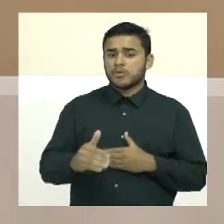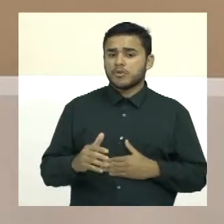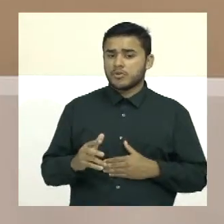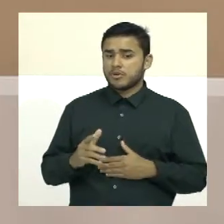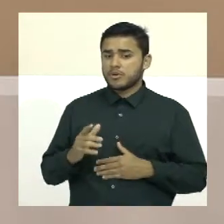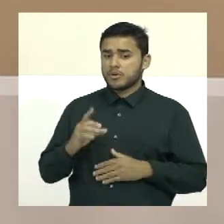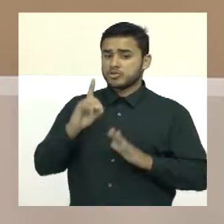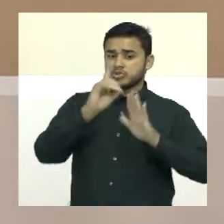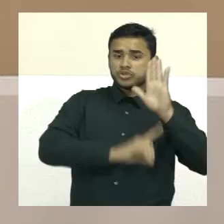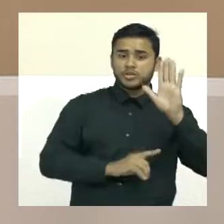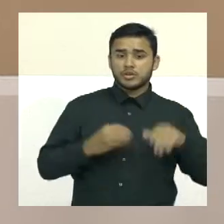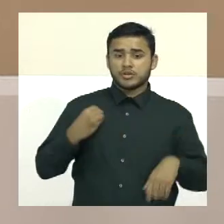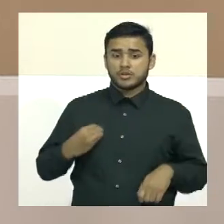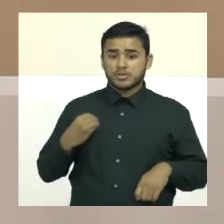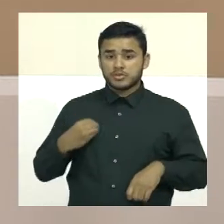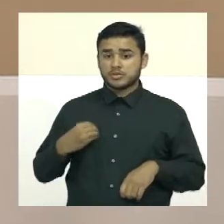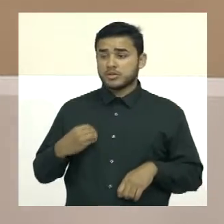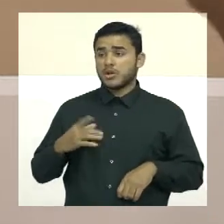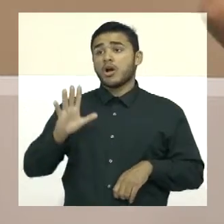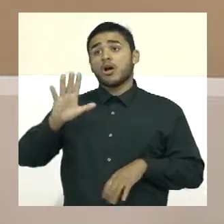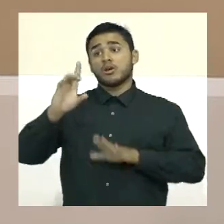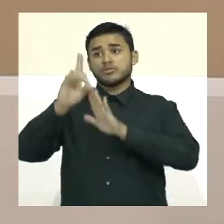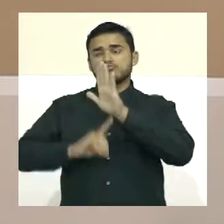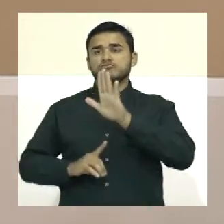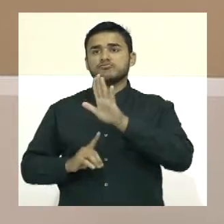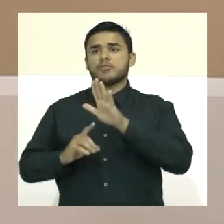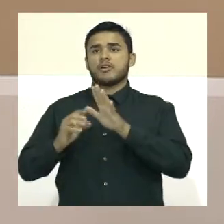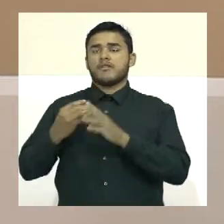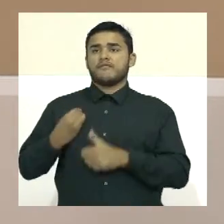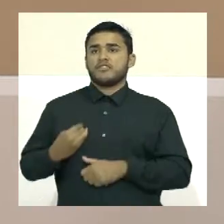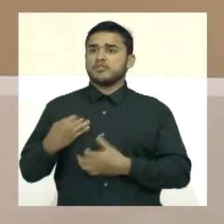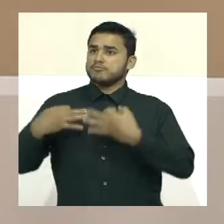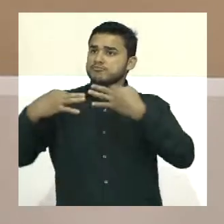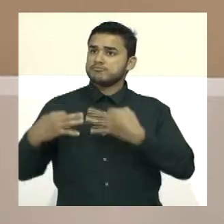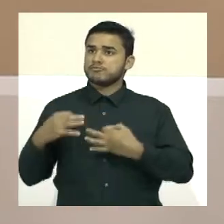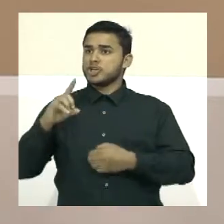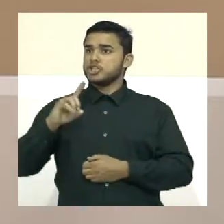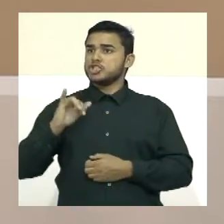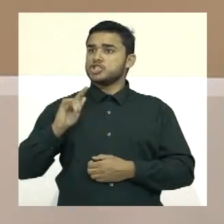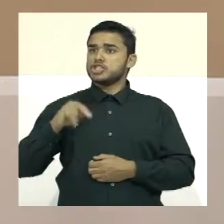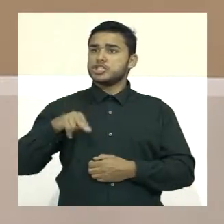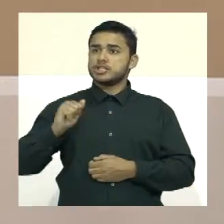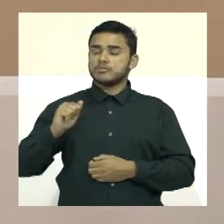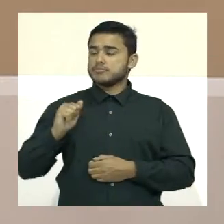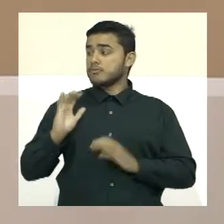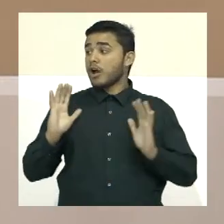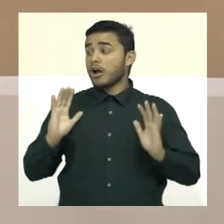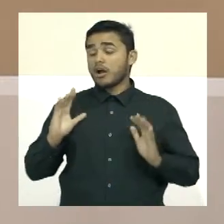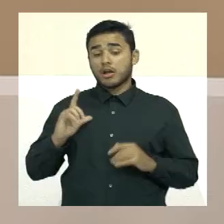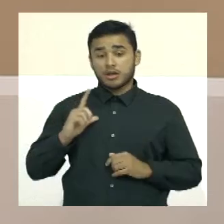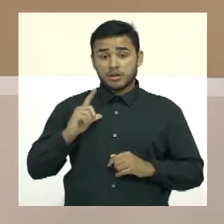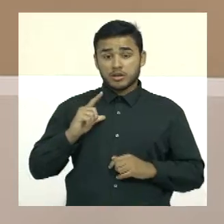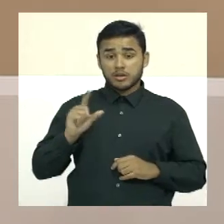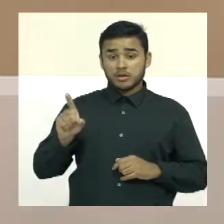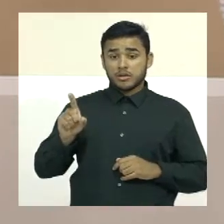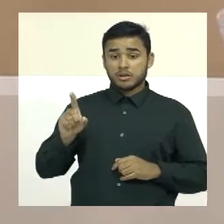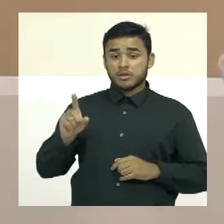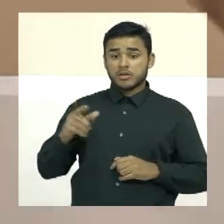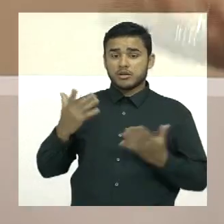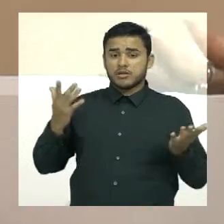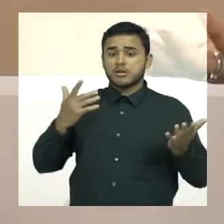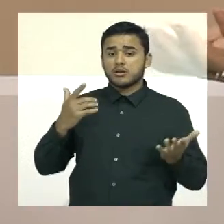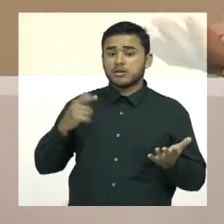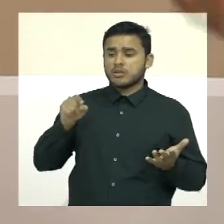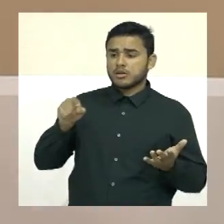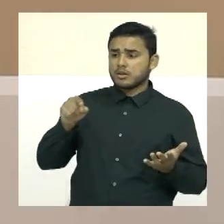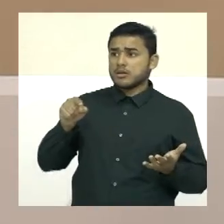O direito à vida ou o direito a uma vida digna? Ora, se eu optar pelo direito a uma vida digna, quem vai